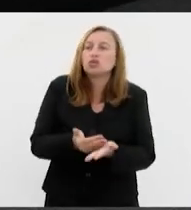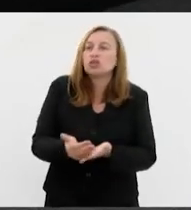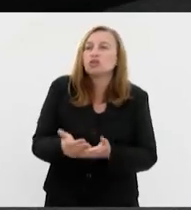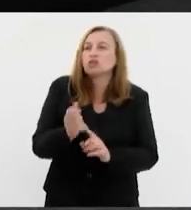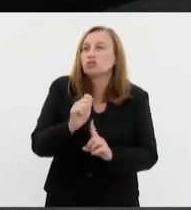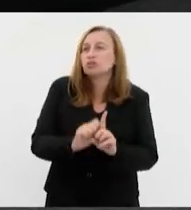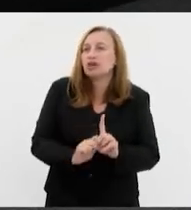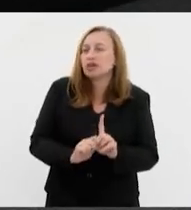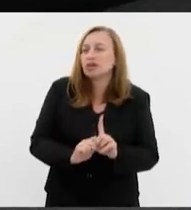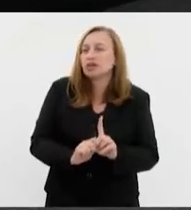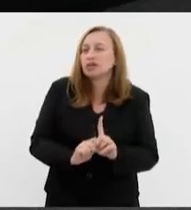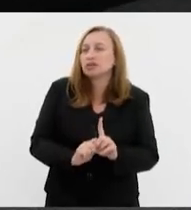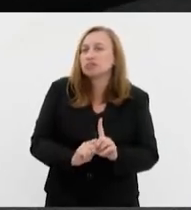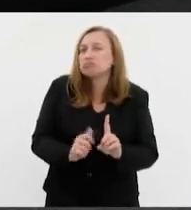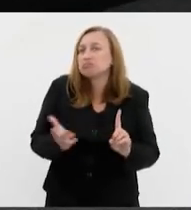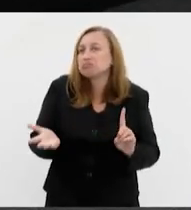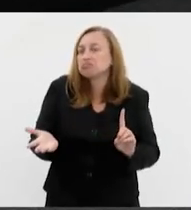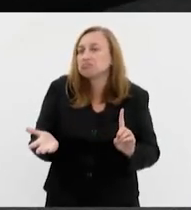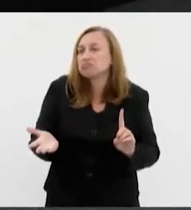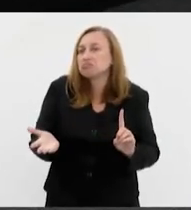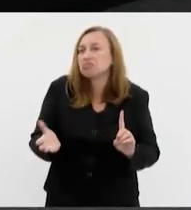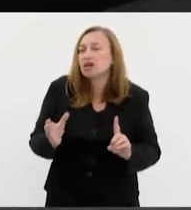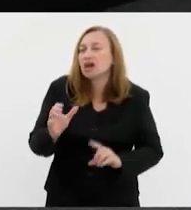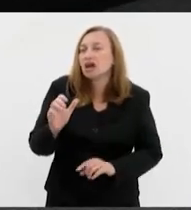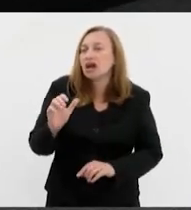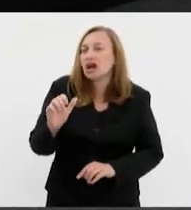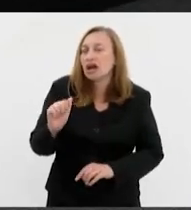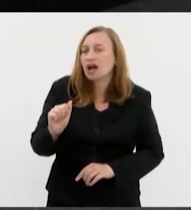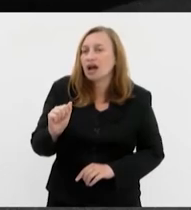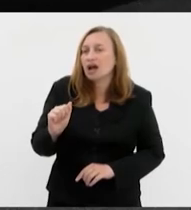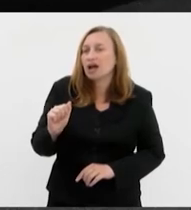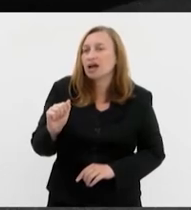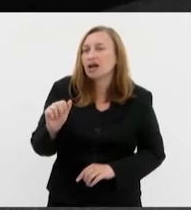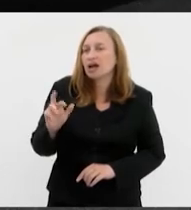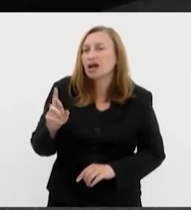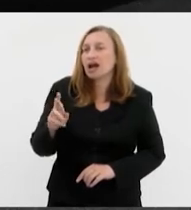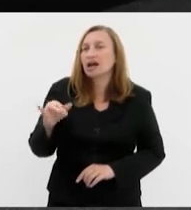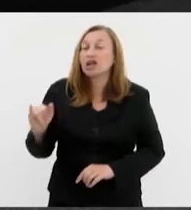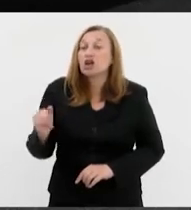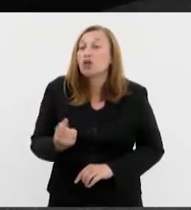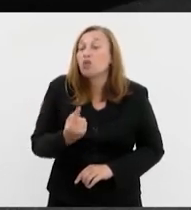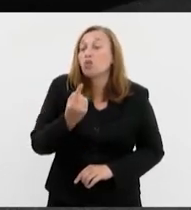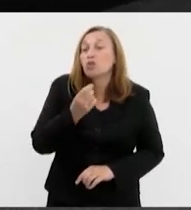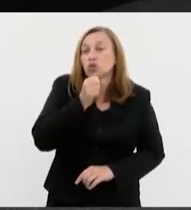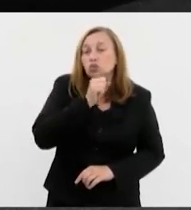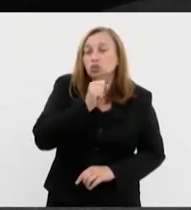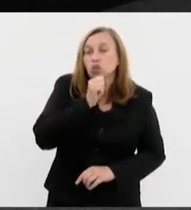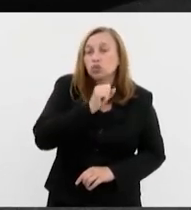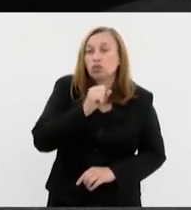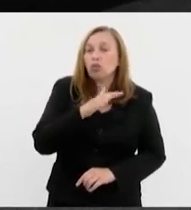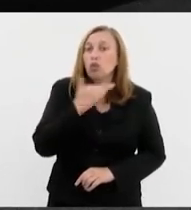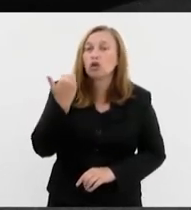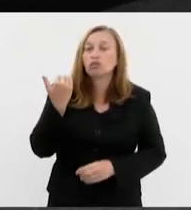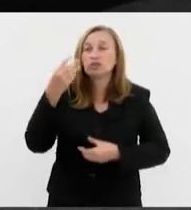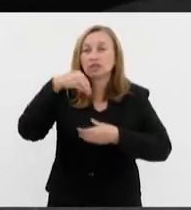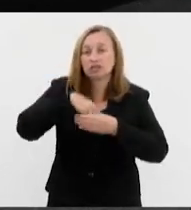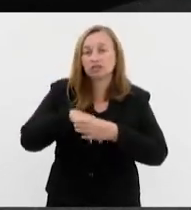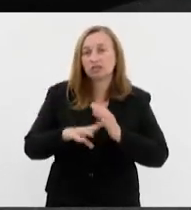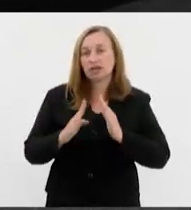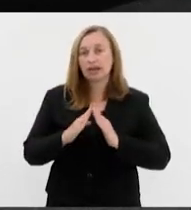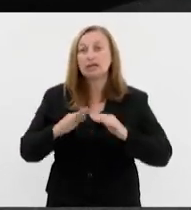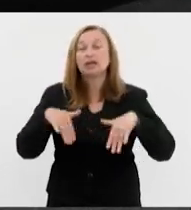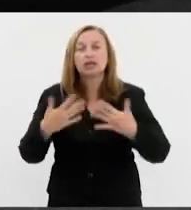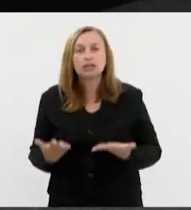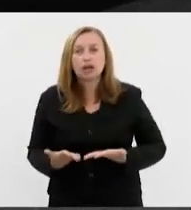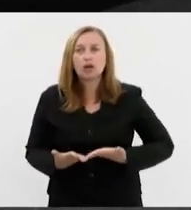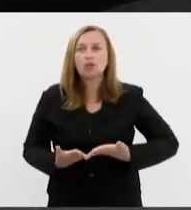mês, na situação de Acari, onde uma pessoa, uma senhora, morreu dentro de casa. E aí me